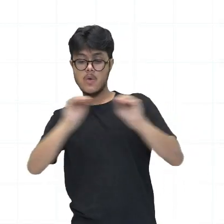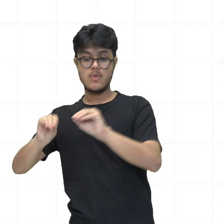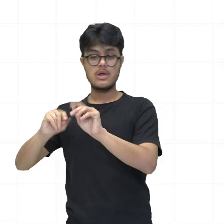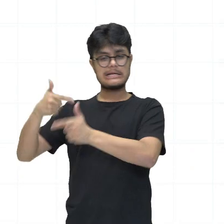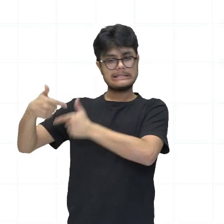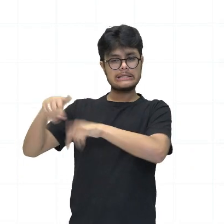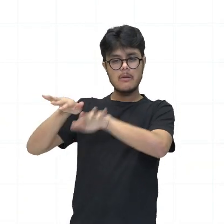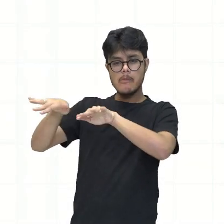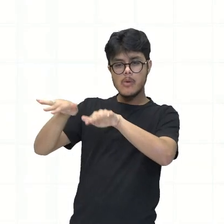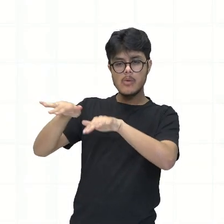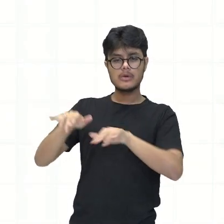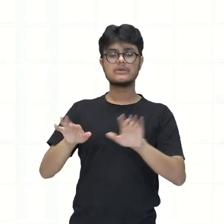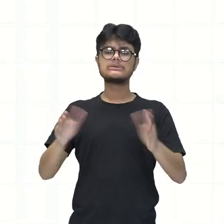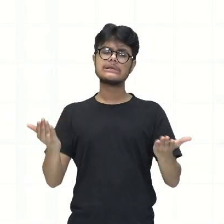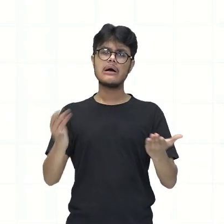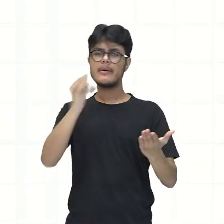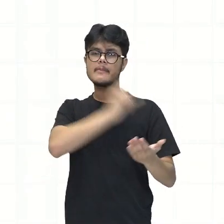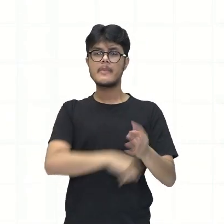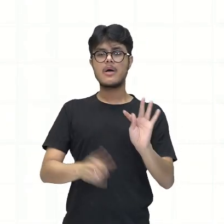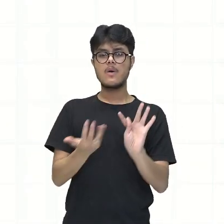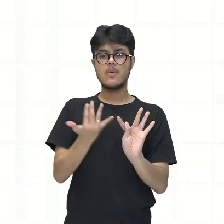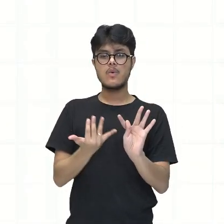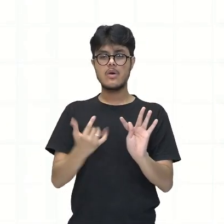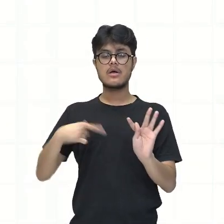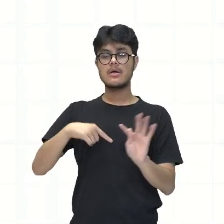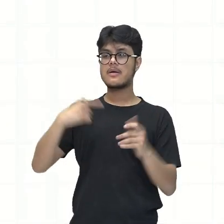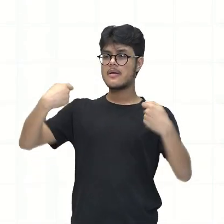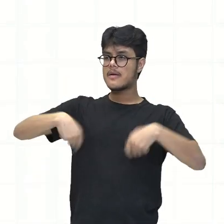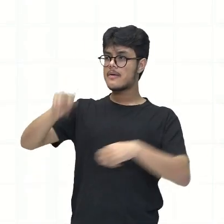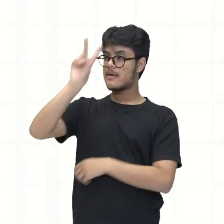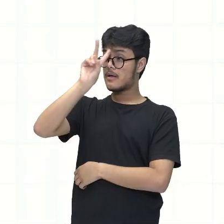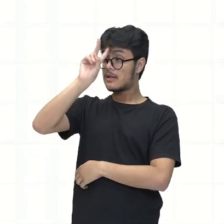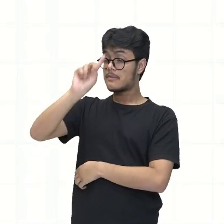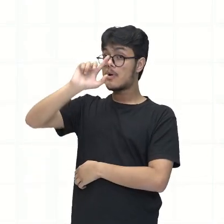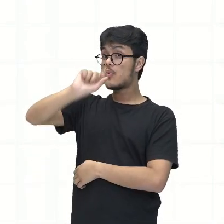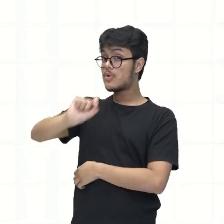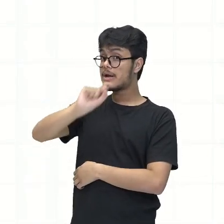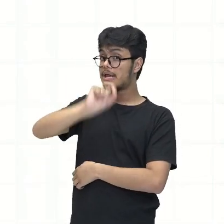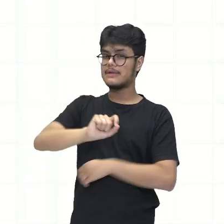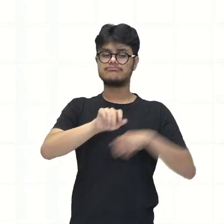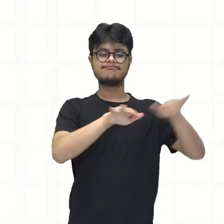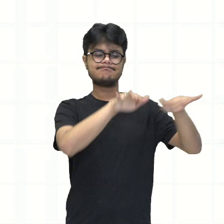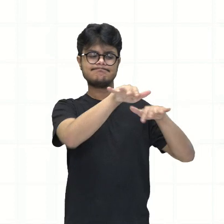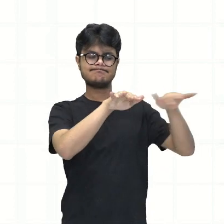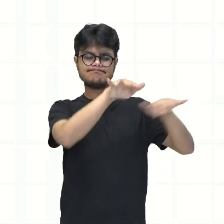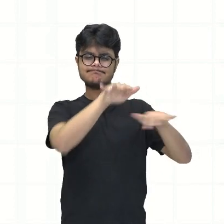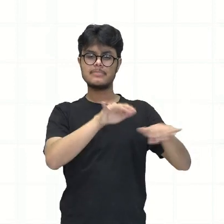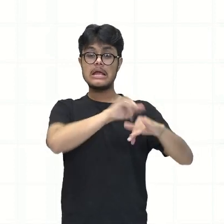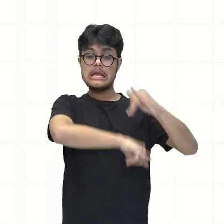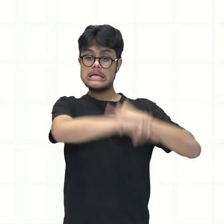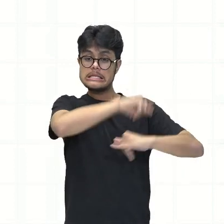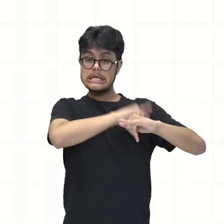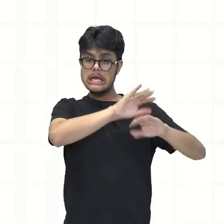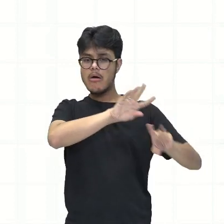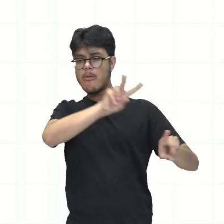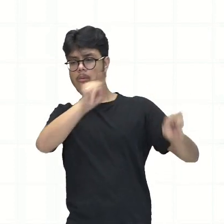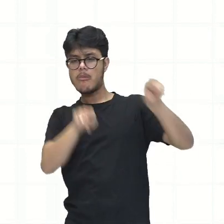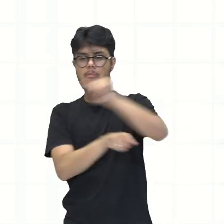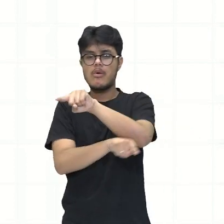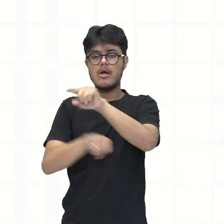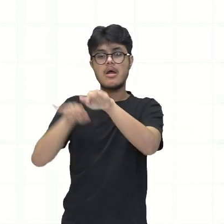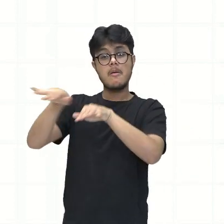importante. Quando eu falo em termodinâmica, eu tenho que lembrar de trocas de calor, transformações de energia